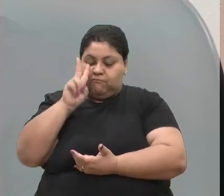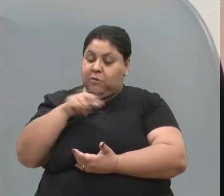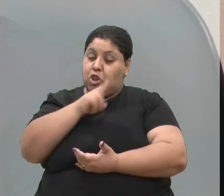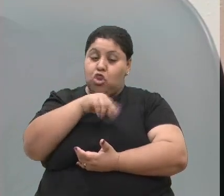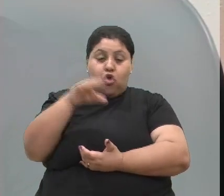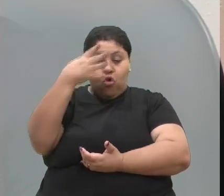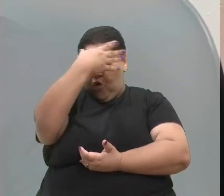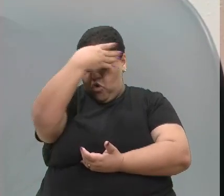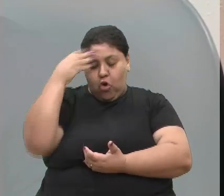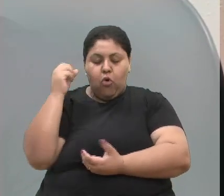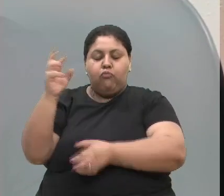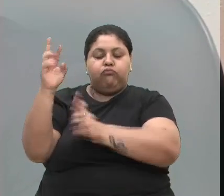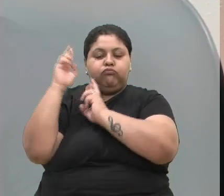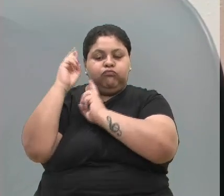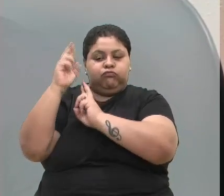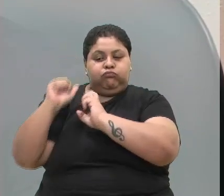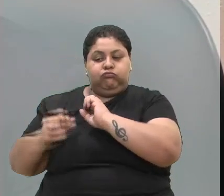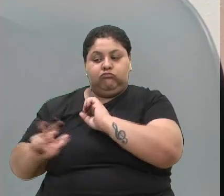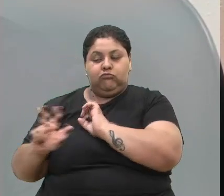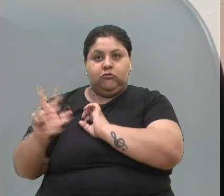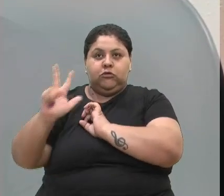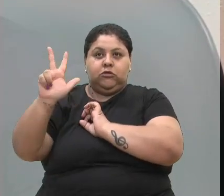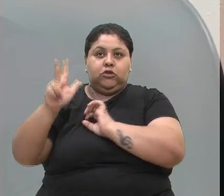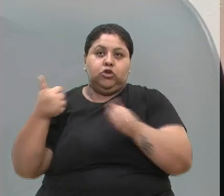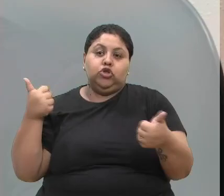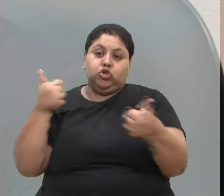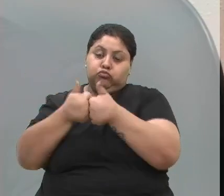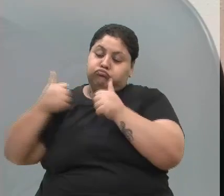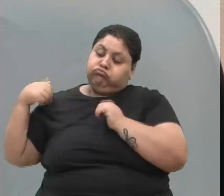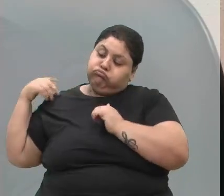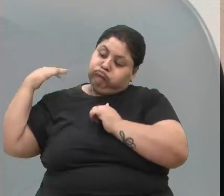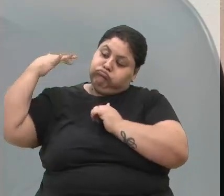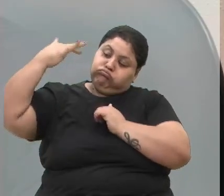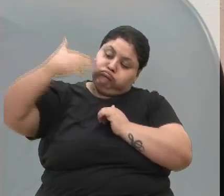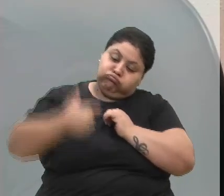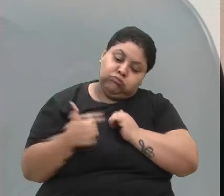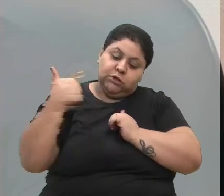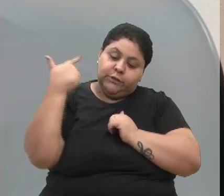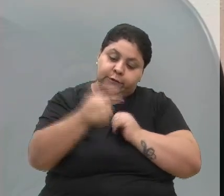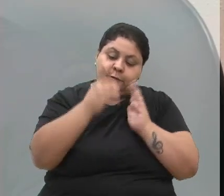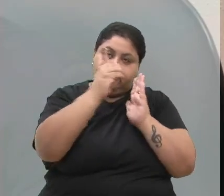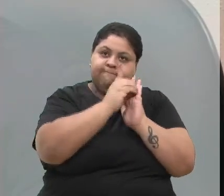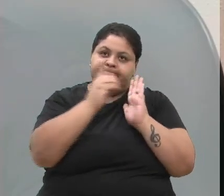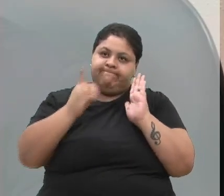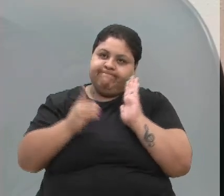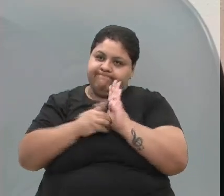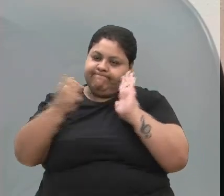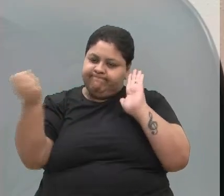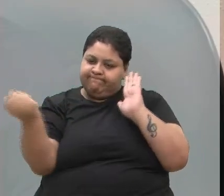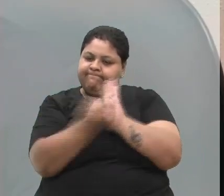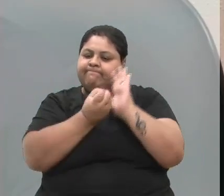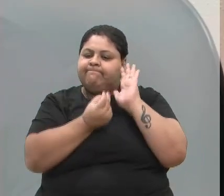esquecida e torcemos para que os valores reforçados ao longo dessas 7 décadas se perpetuem por muitos